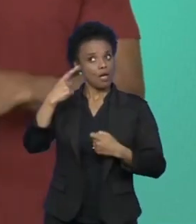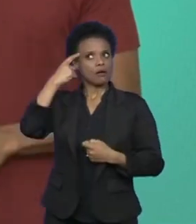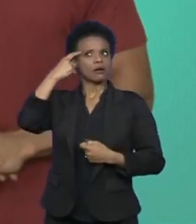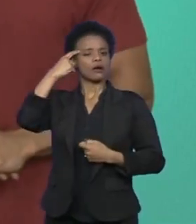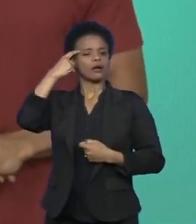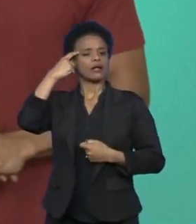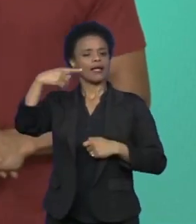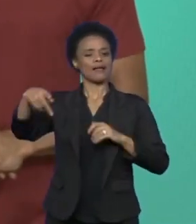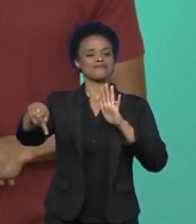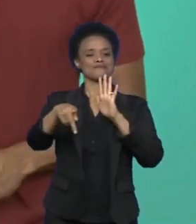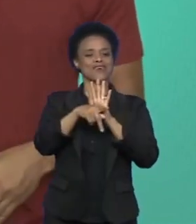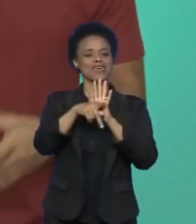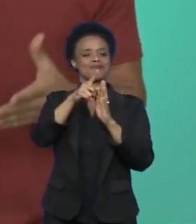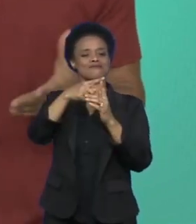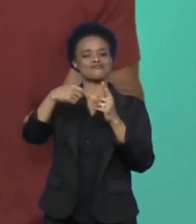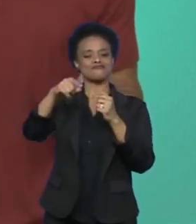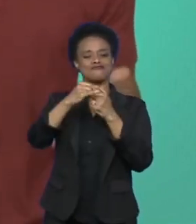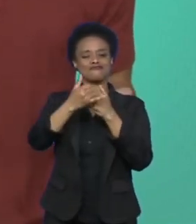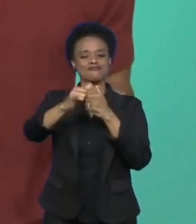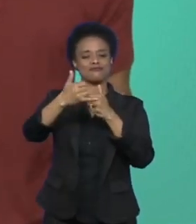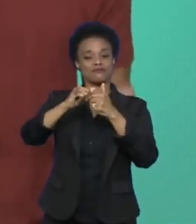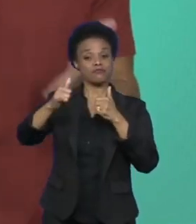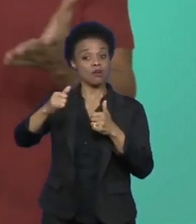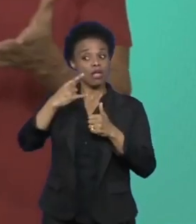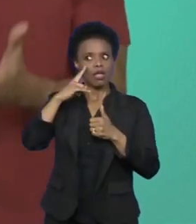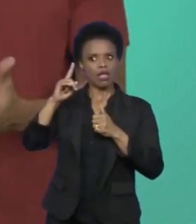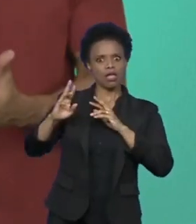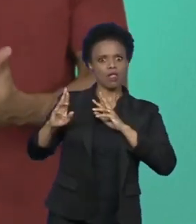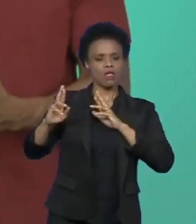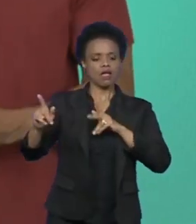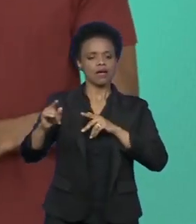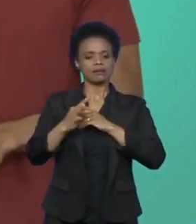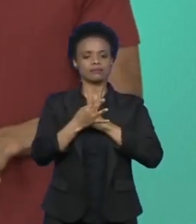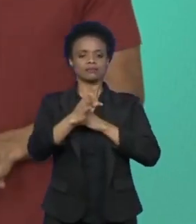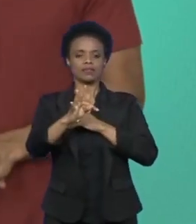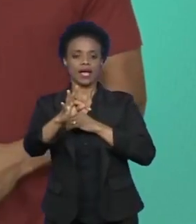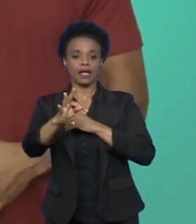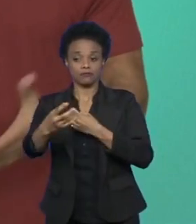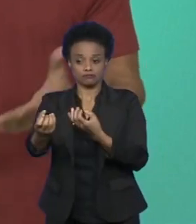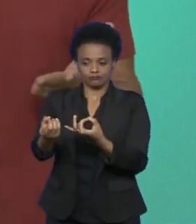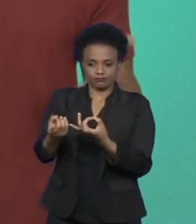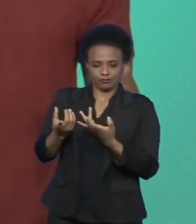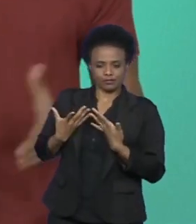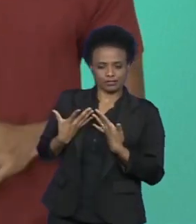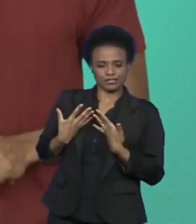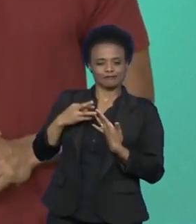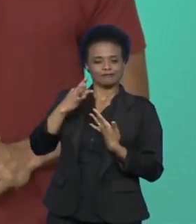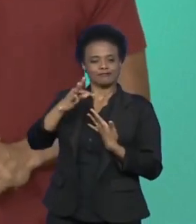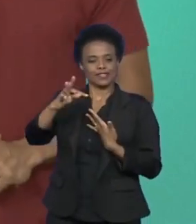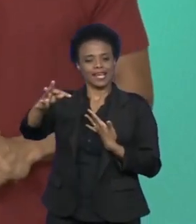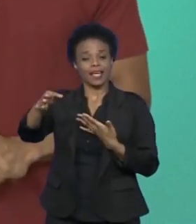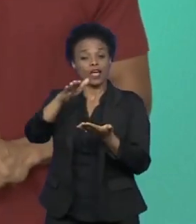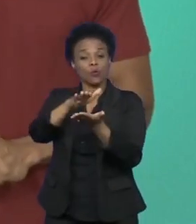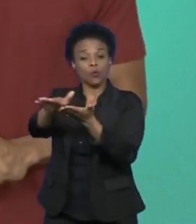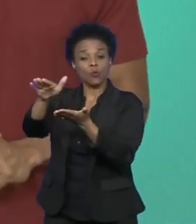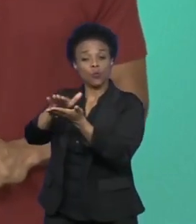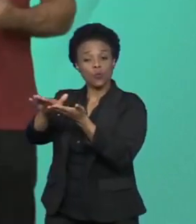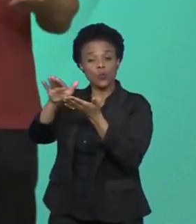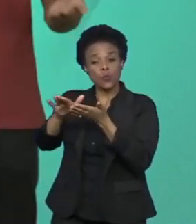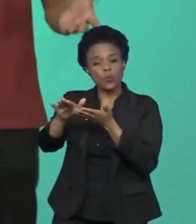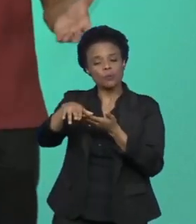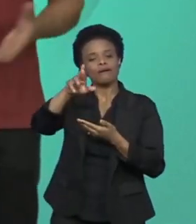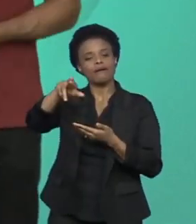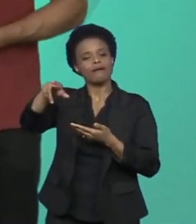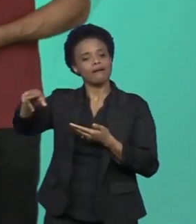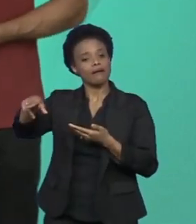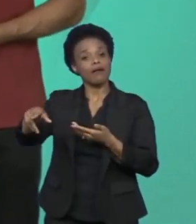próprio gerador e considerar uma diferença de sinal entre a tensão fornecida pelo gerador e as tensões consumidas pelos resistores. Já a